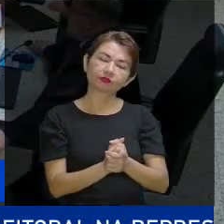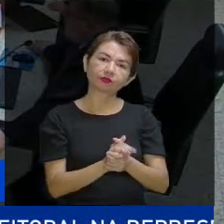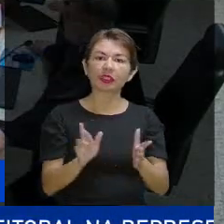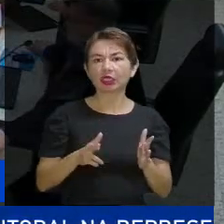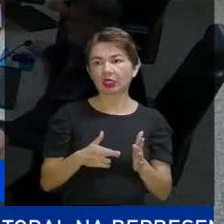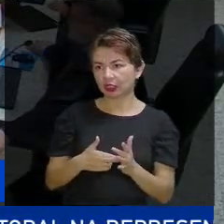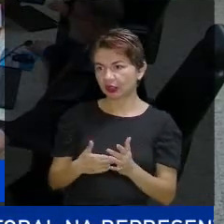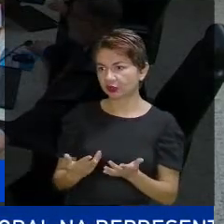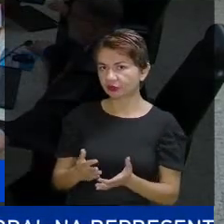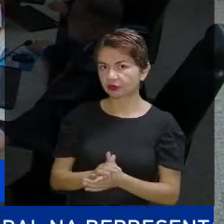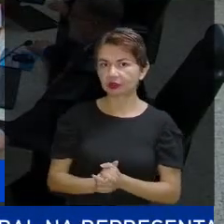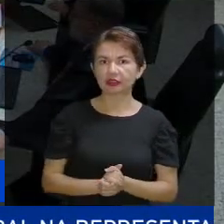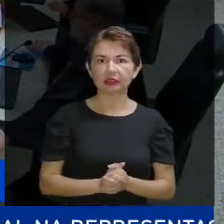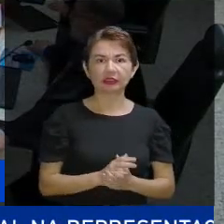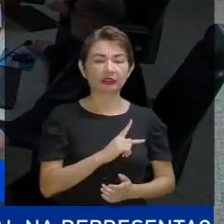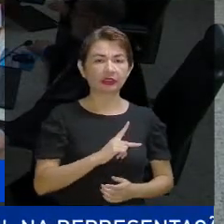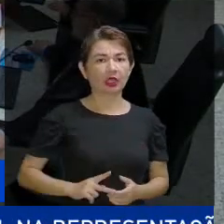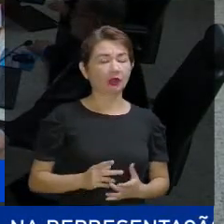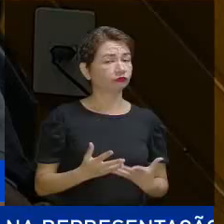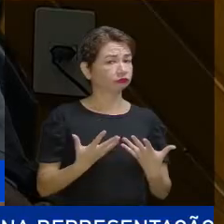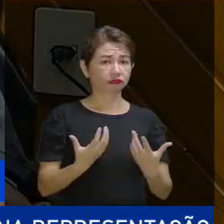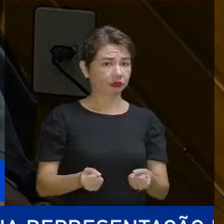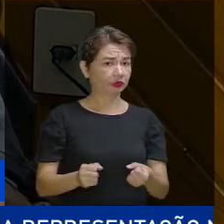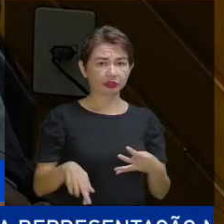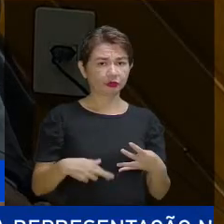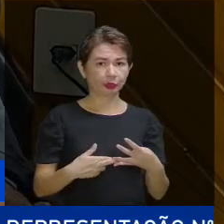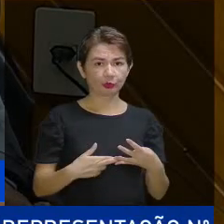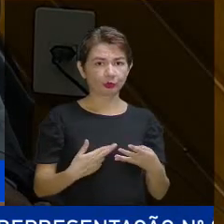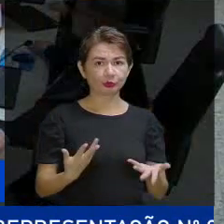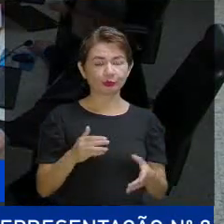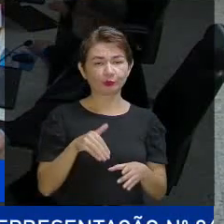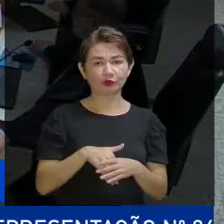O relator. Presidente, é pelo desprovimento do recurso.